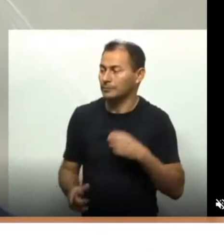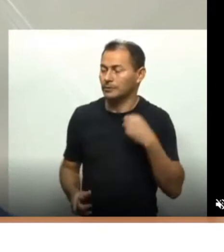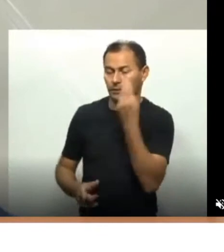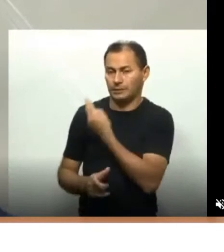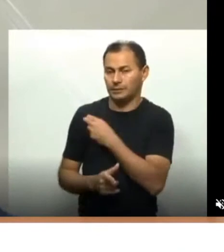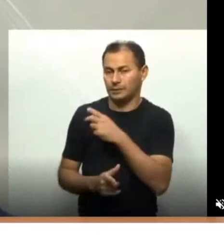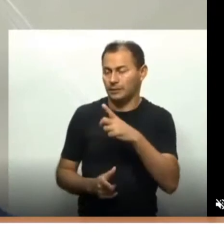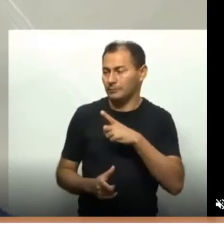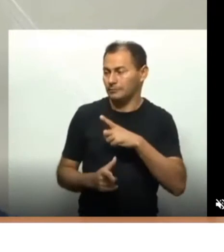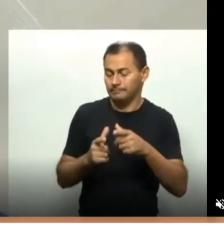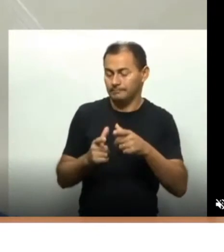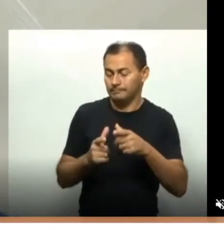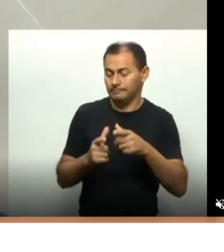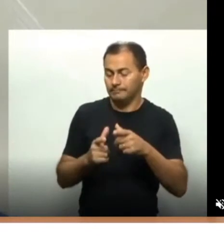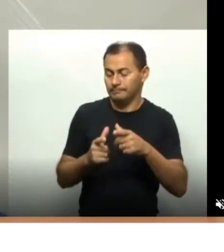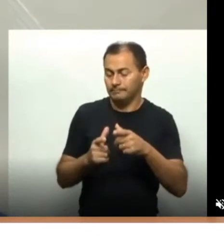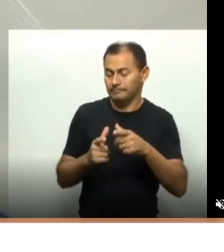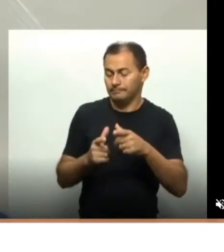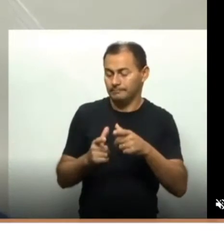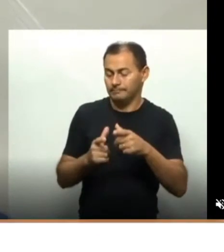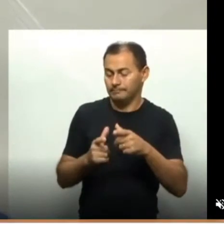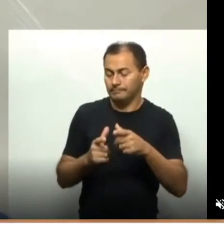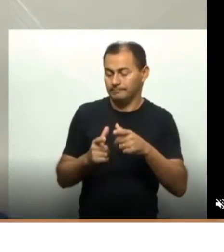O óleo de soja,